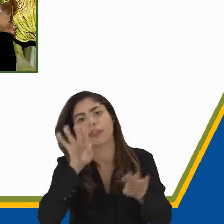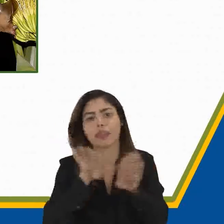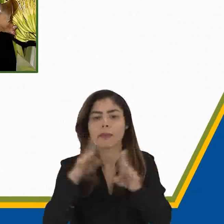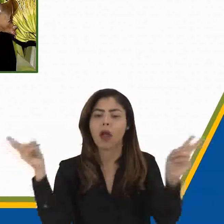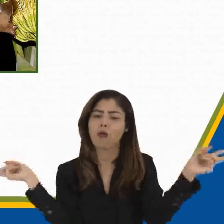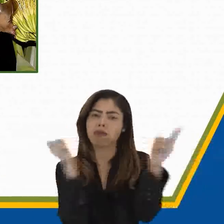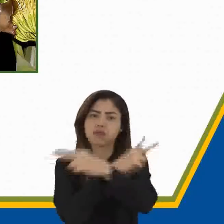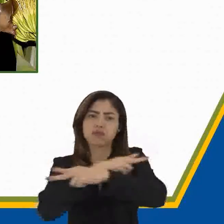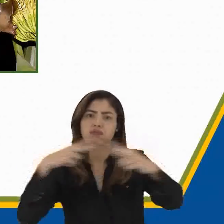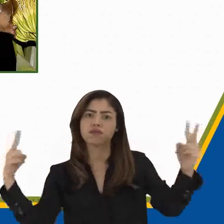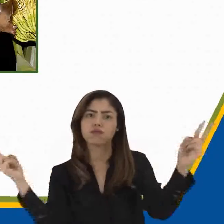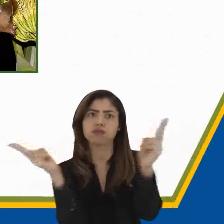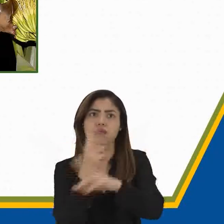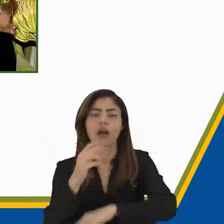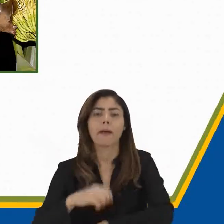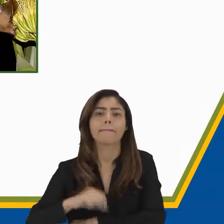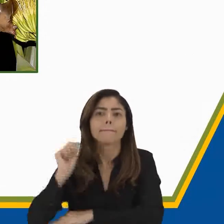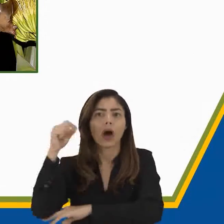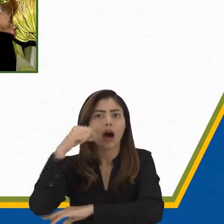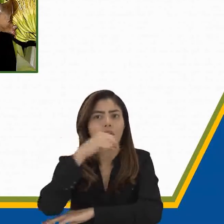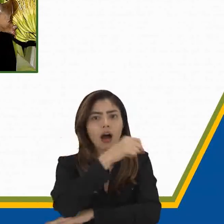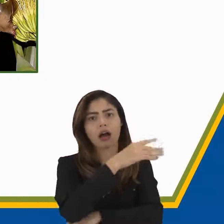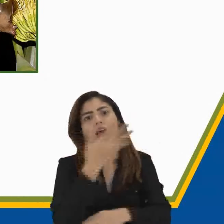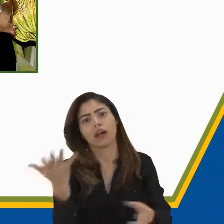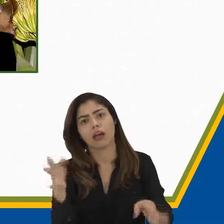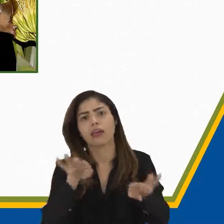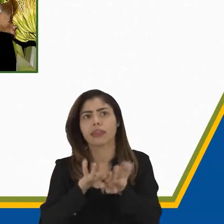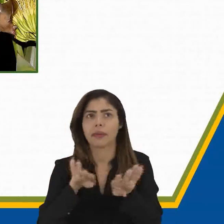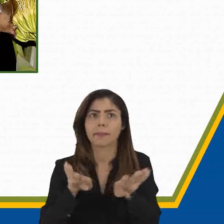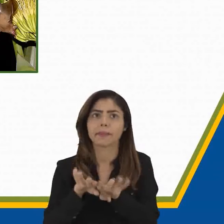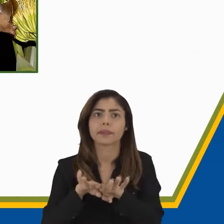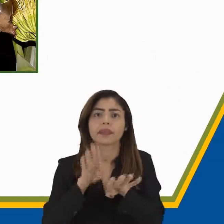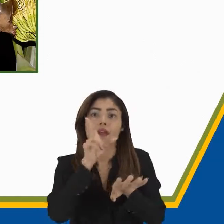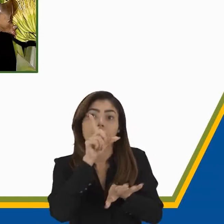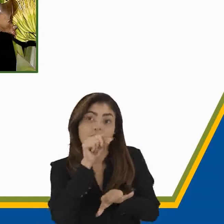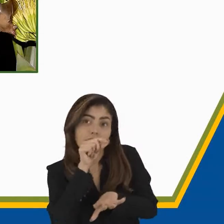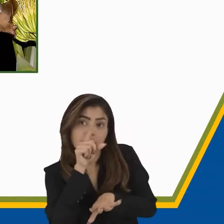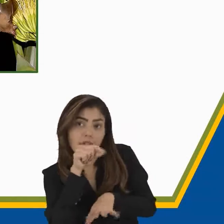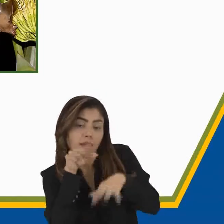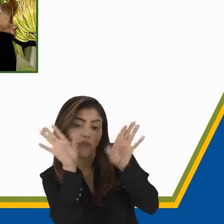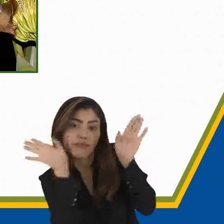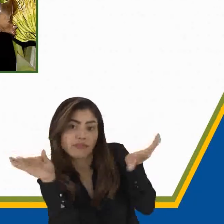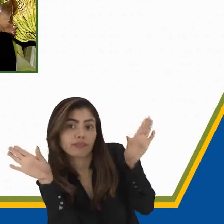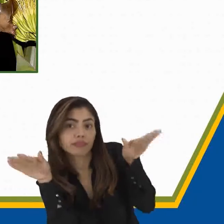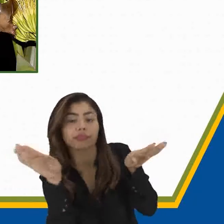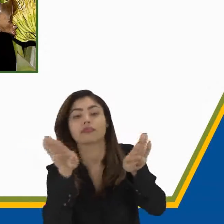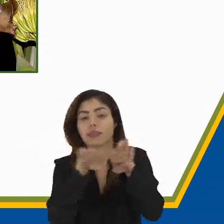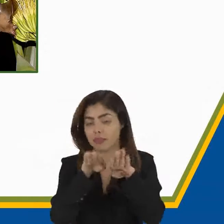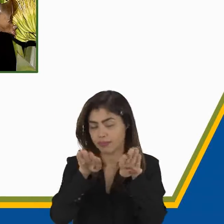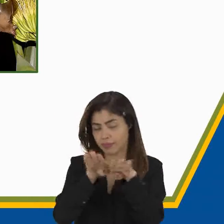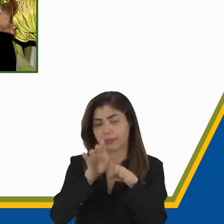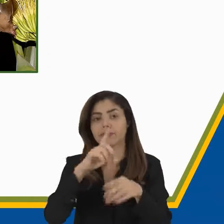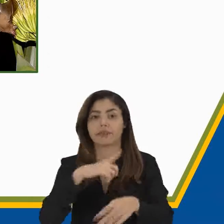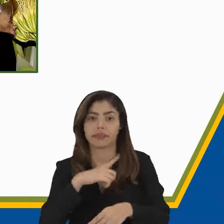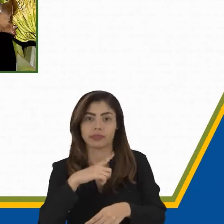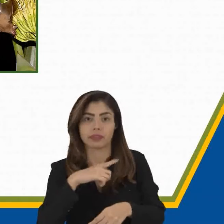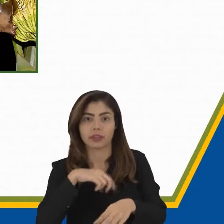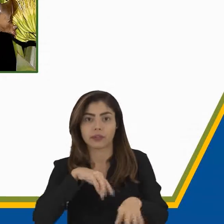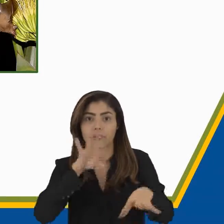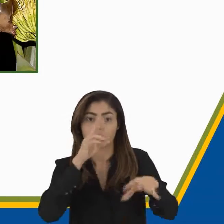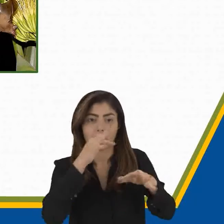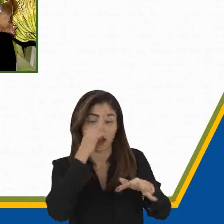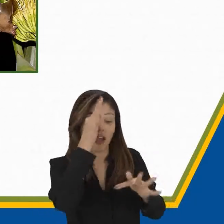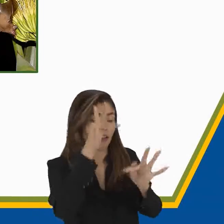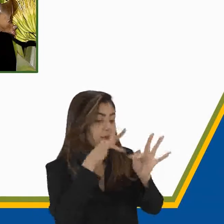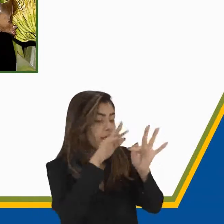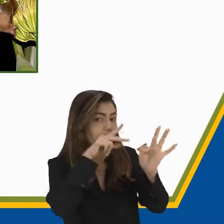através do vento, por insetos, né? Aves também ali, quando vão se alimentar, né, do néctar, por exemplo, de uma